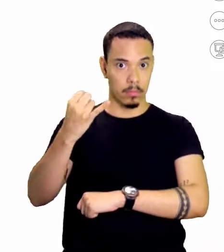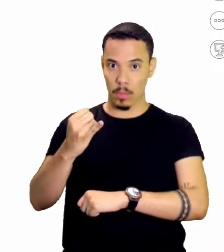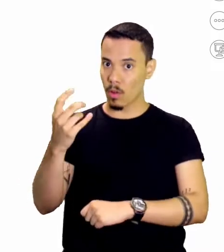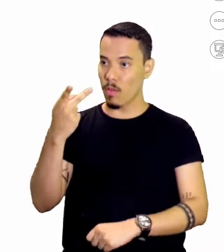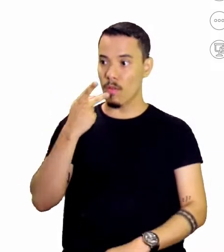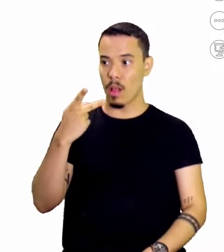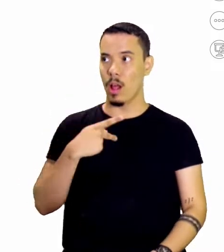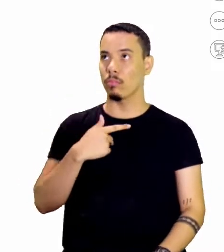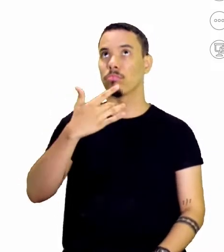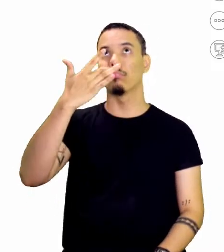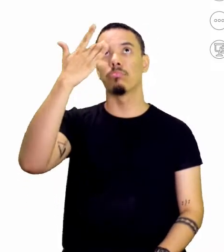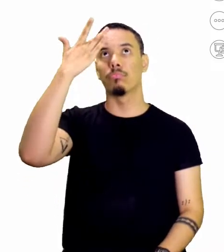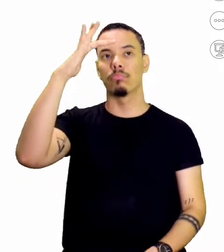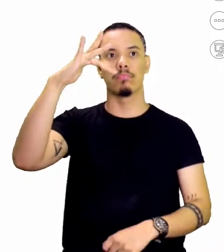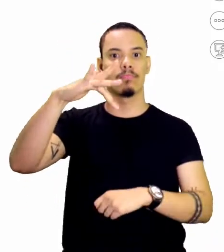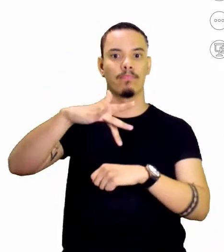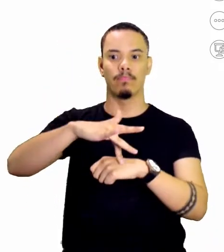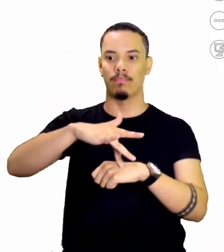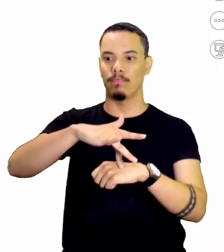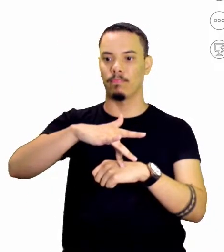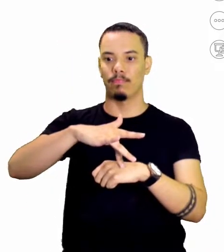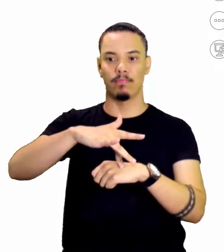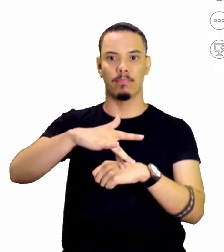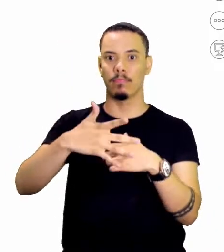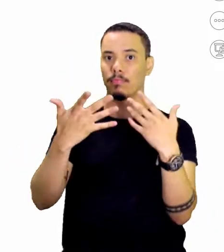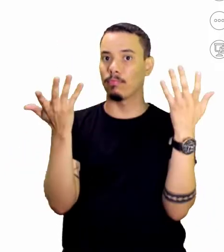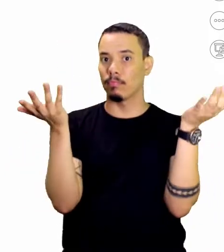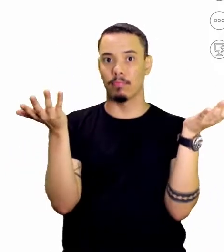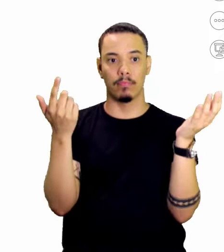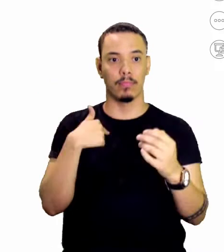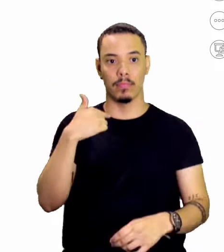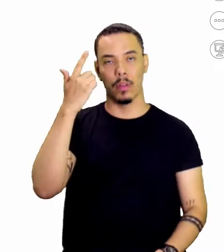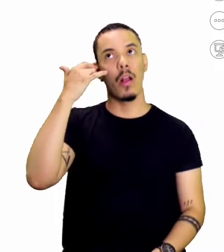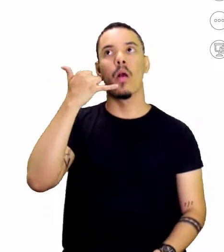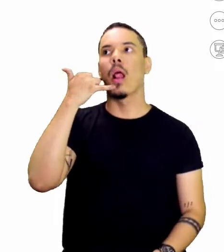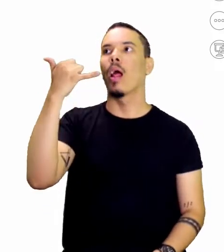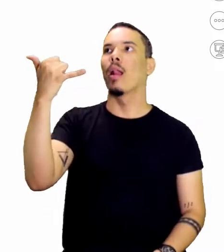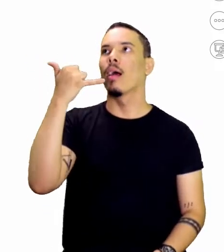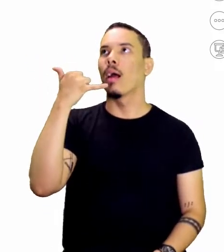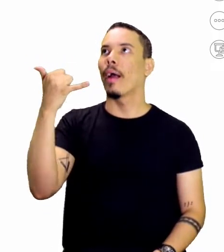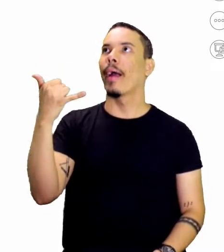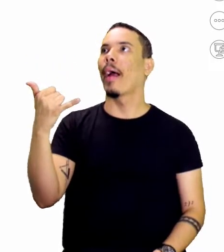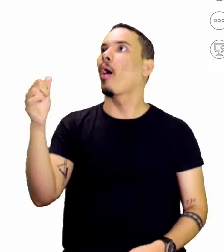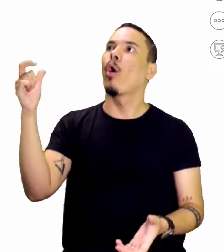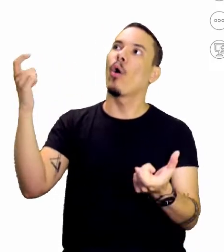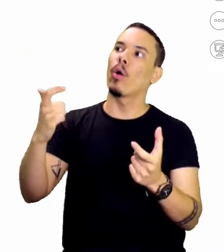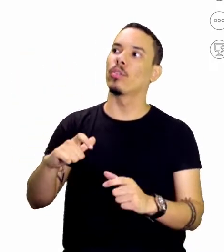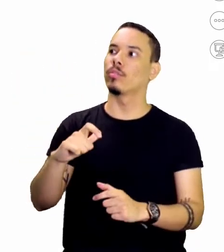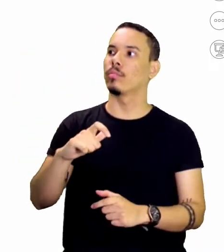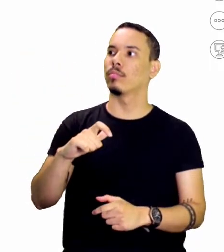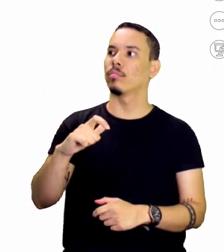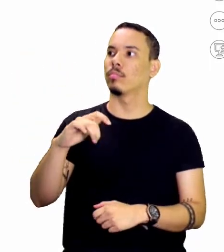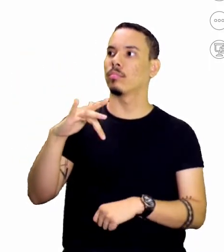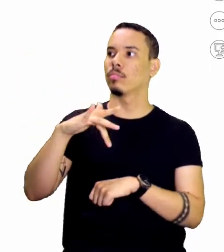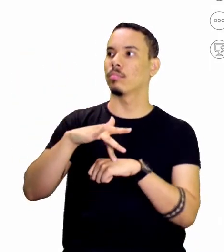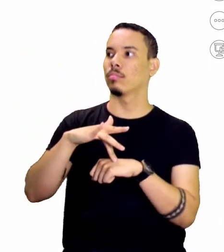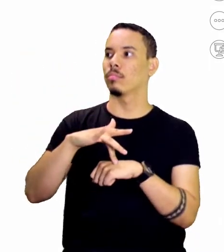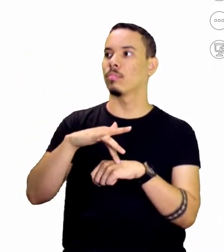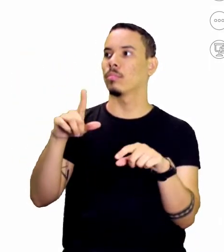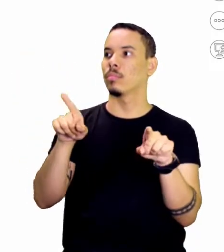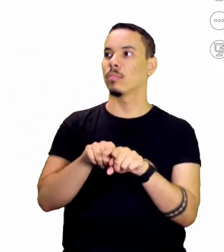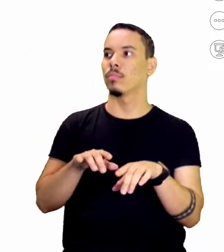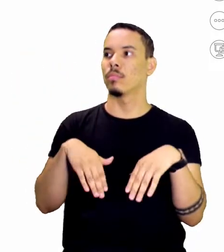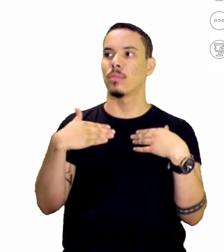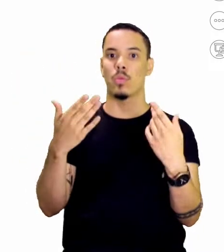falar não tem como mexer até lá não sei qual Estrada você liga não sabe qual Estrada né e não sabe qual